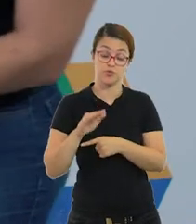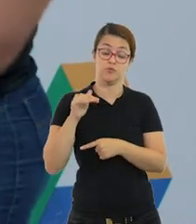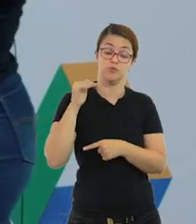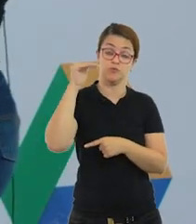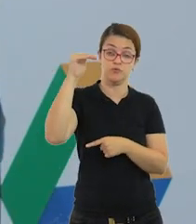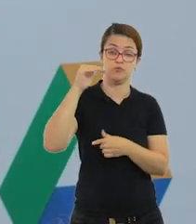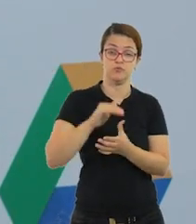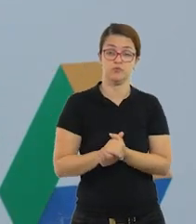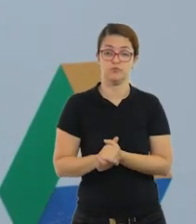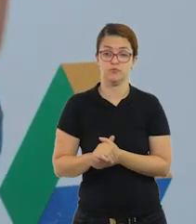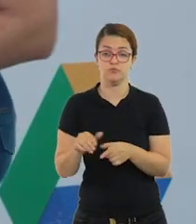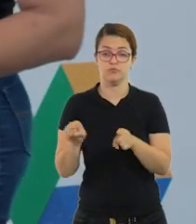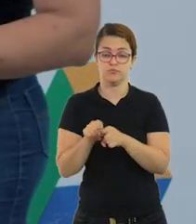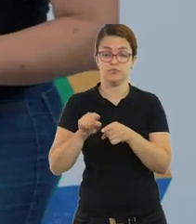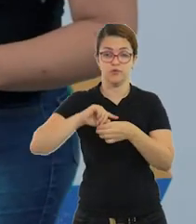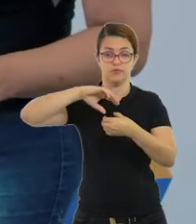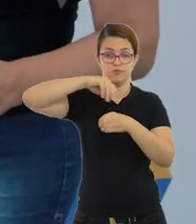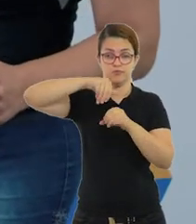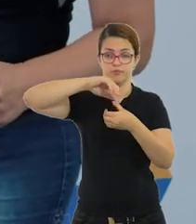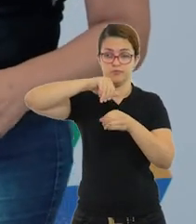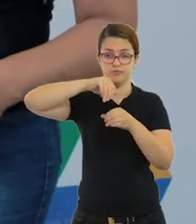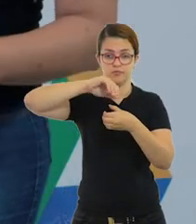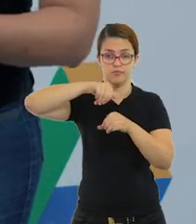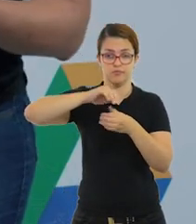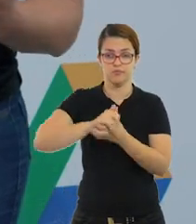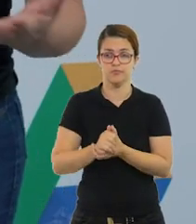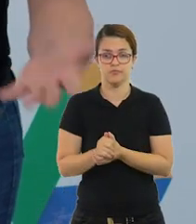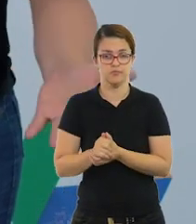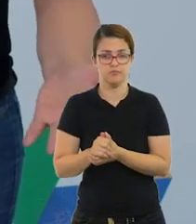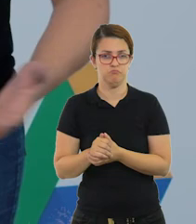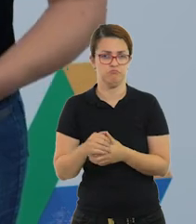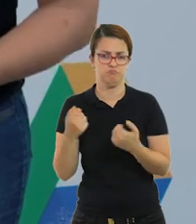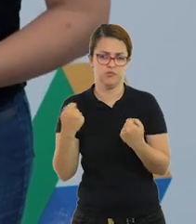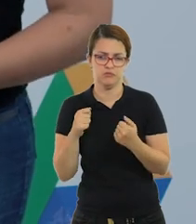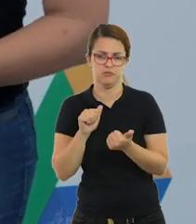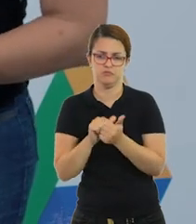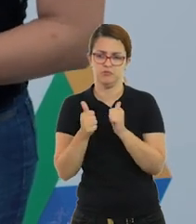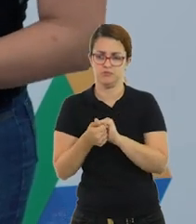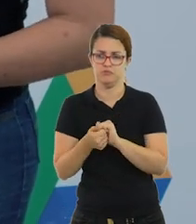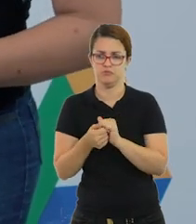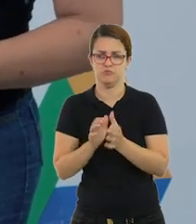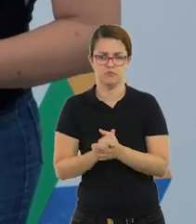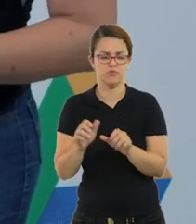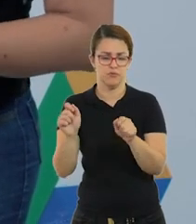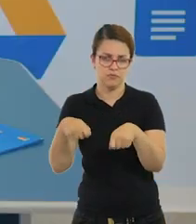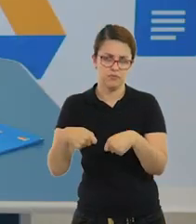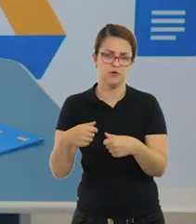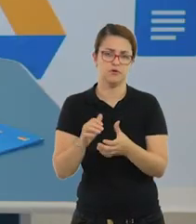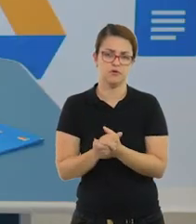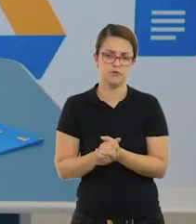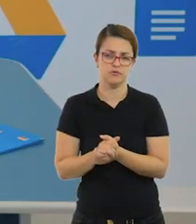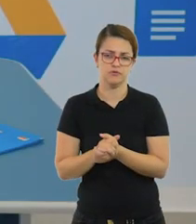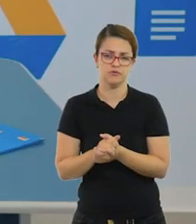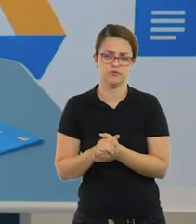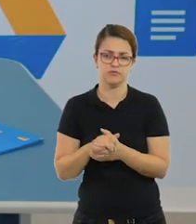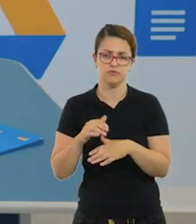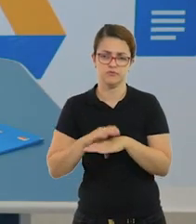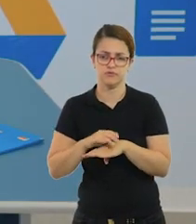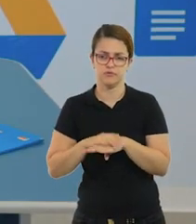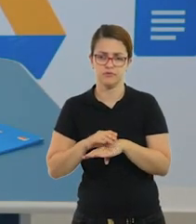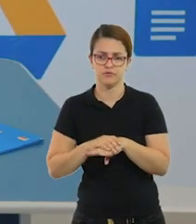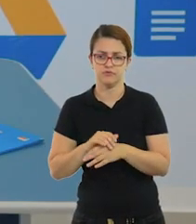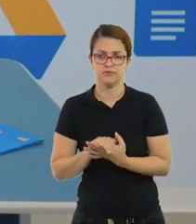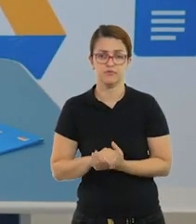com a ajuda de um adulto. Fazer uma horta com a garrafa PET também não é preciso nenhuma adaptação. Esse conteúdo a criança consegue se